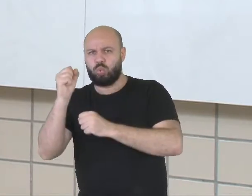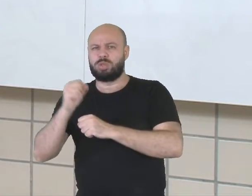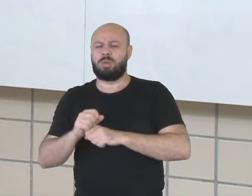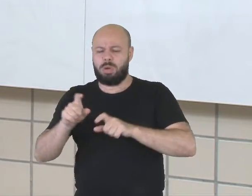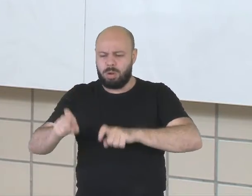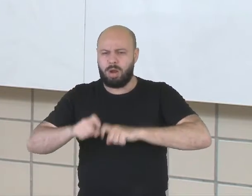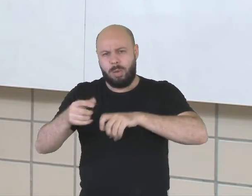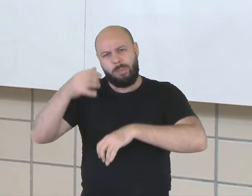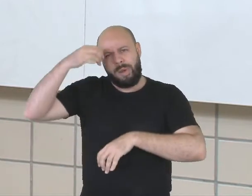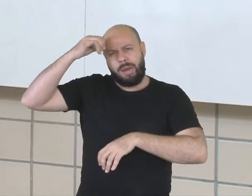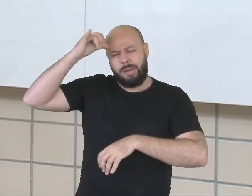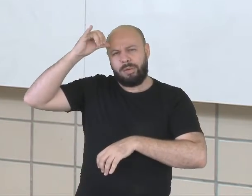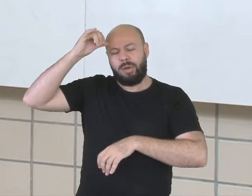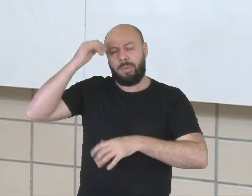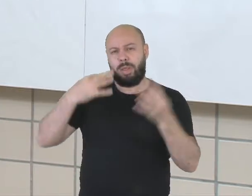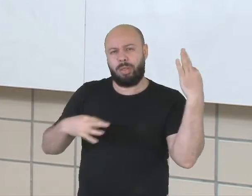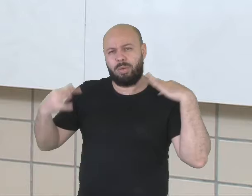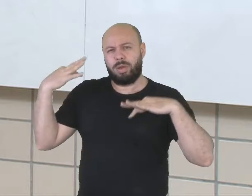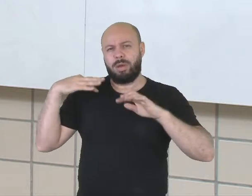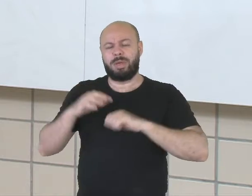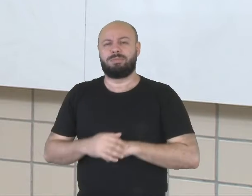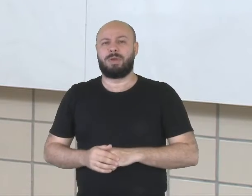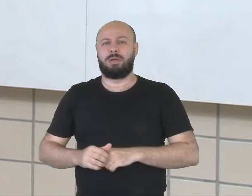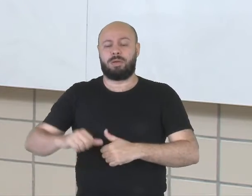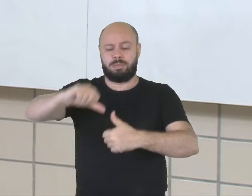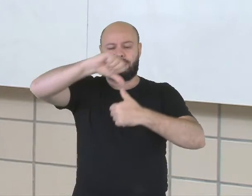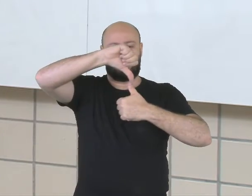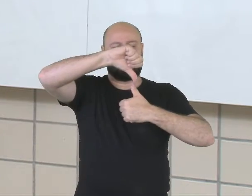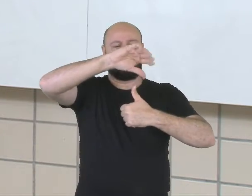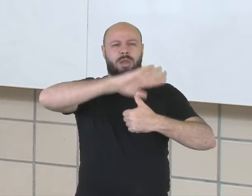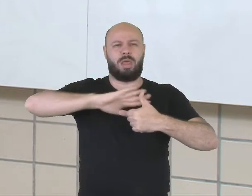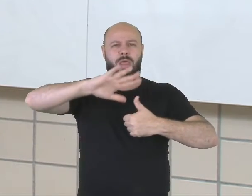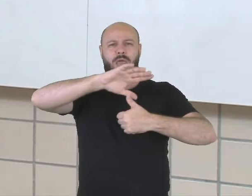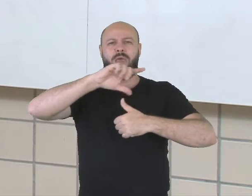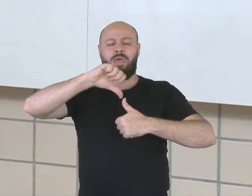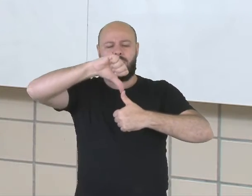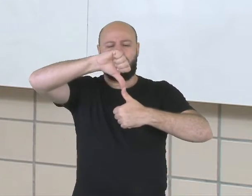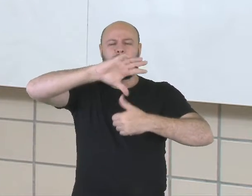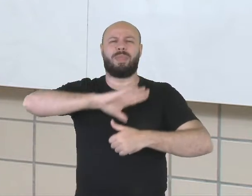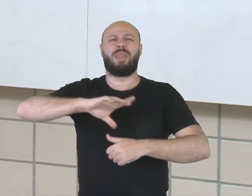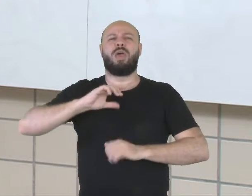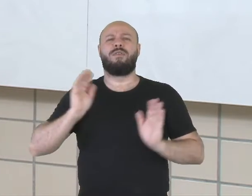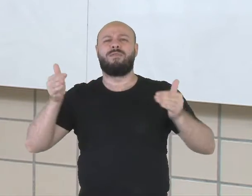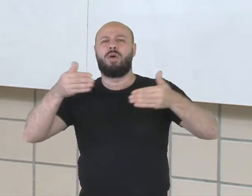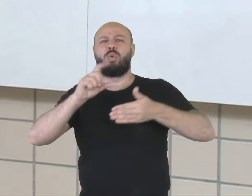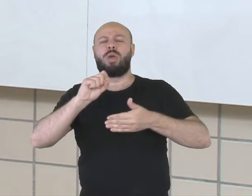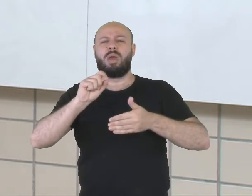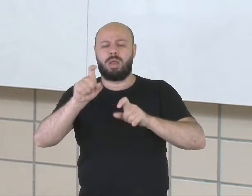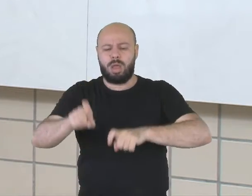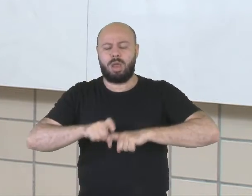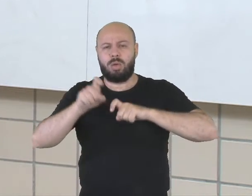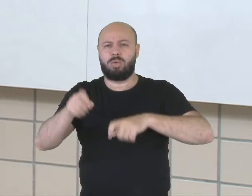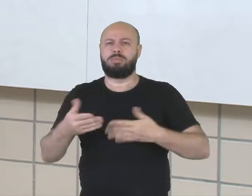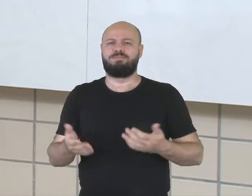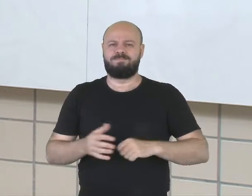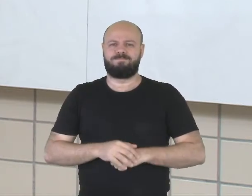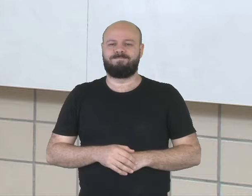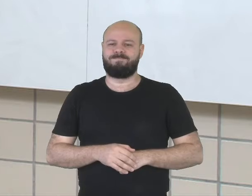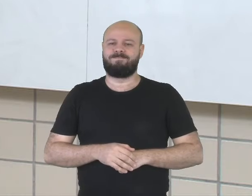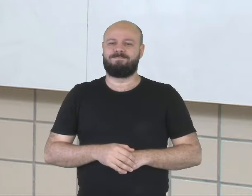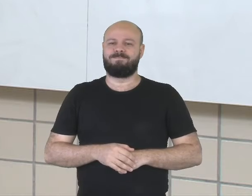agricultura, de pecuária, de turismo. Na América Central eu tenho ela muito mais voltada somente para a agricultura